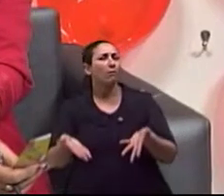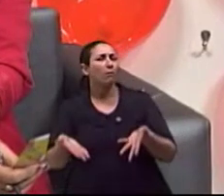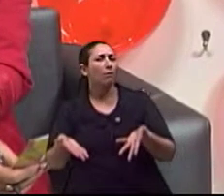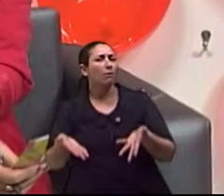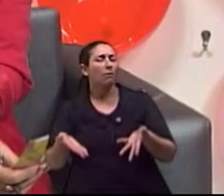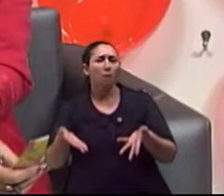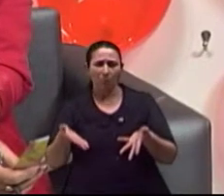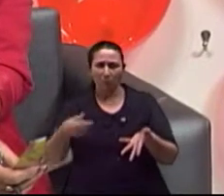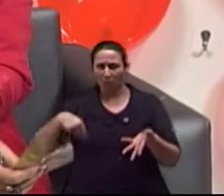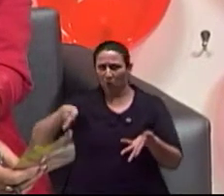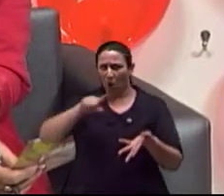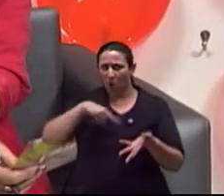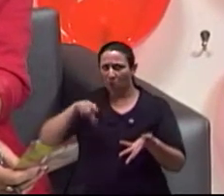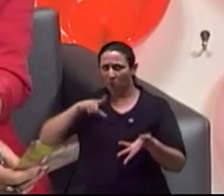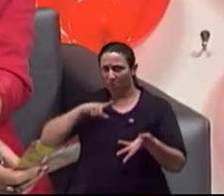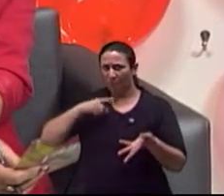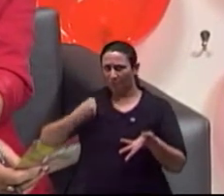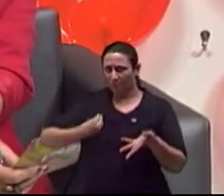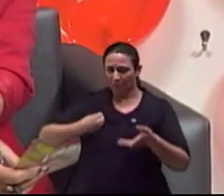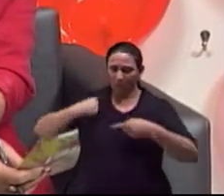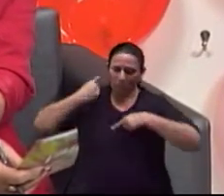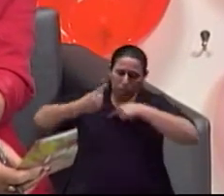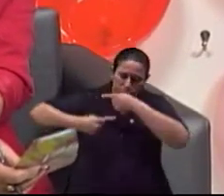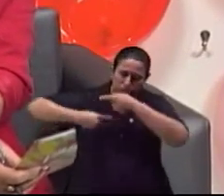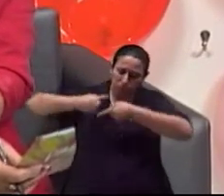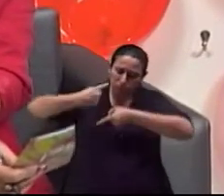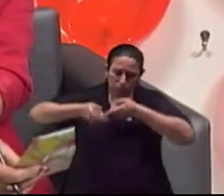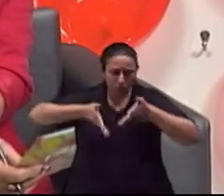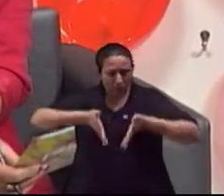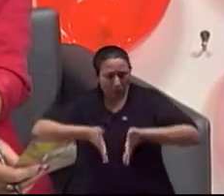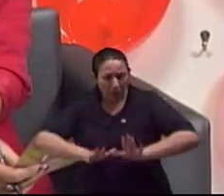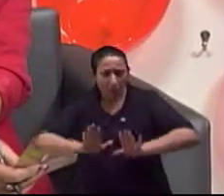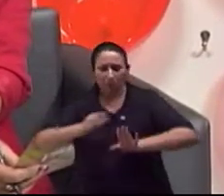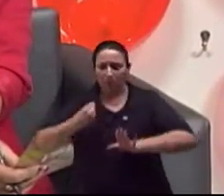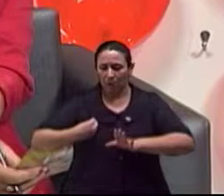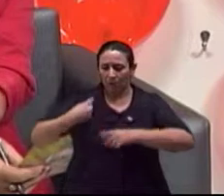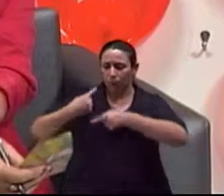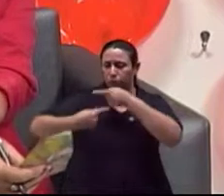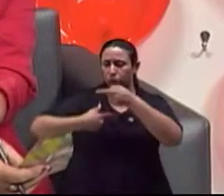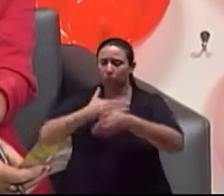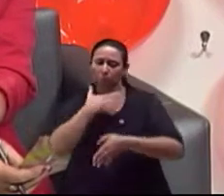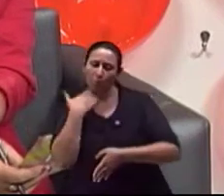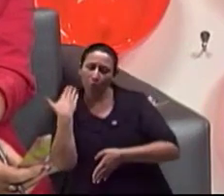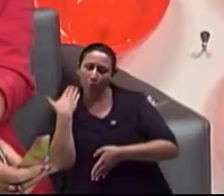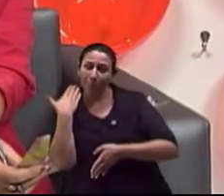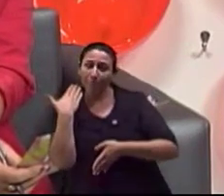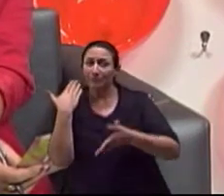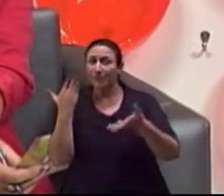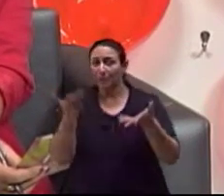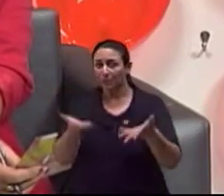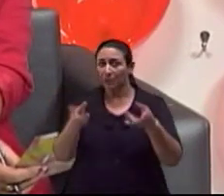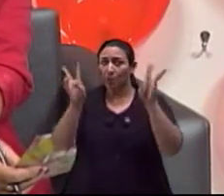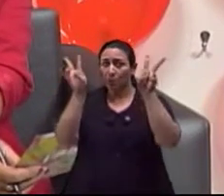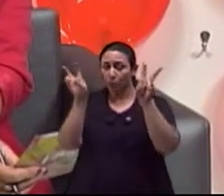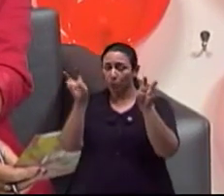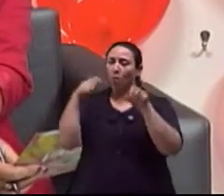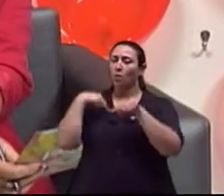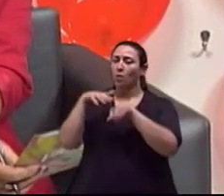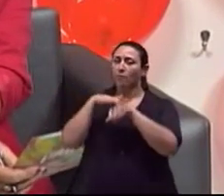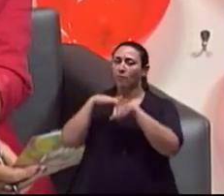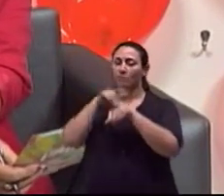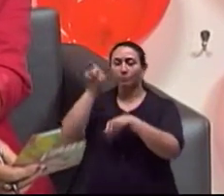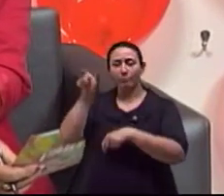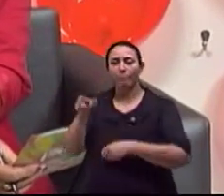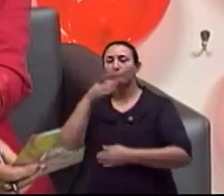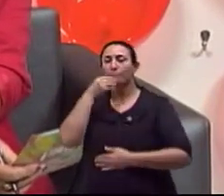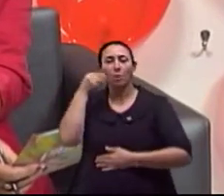somos destinados a um ciclo de nascimento vida e morte só isso sobre essas e outras perguntas eu converso com o